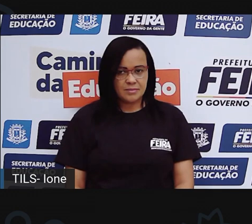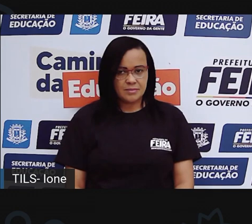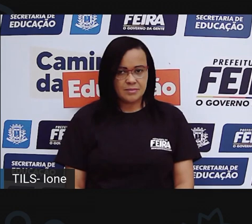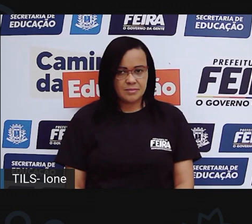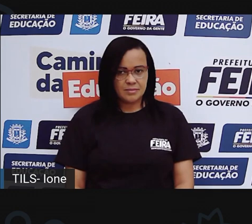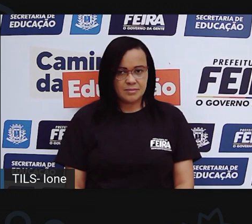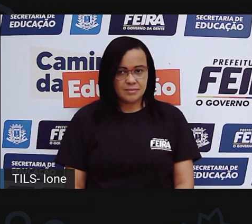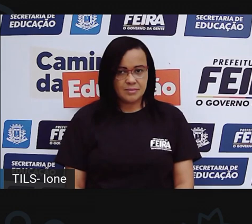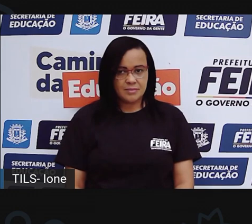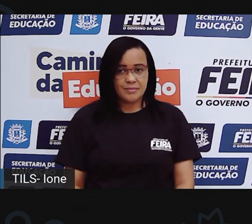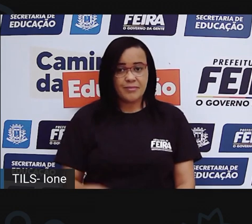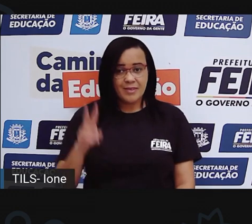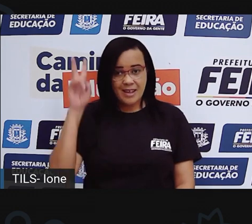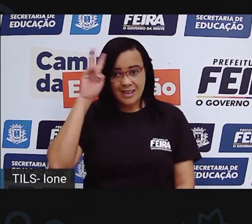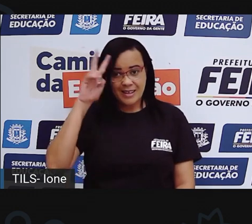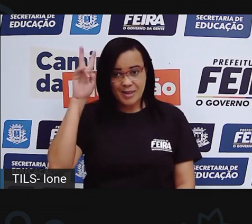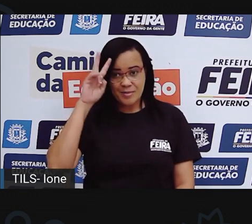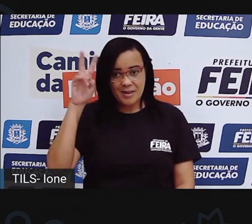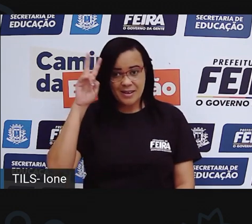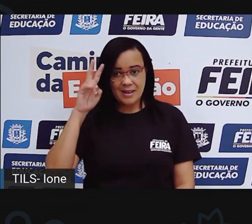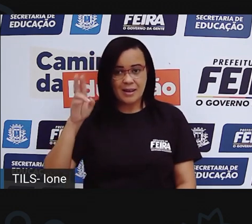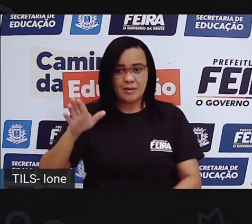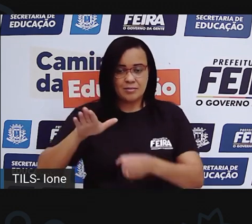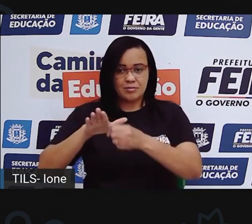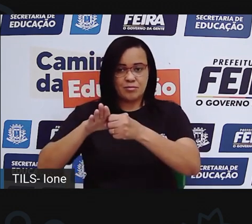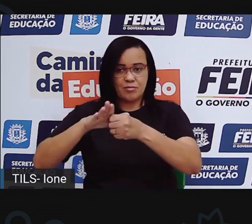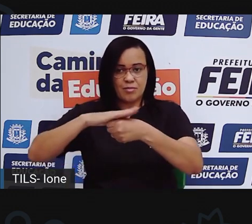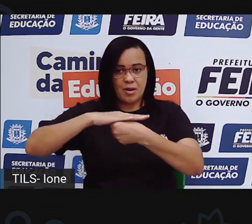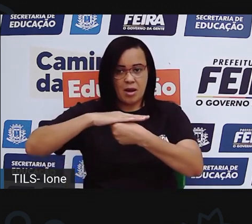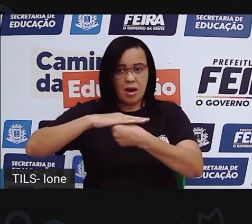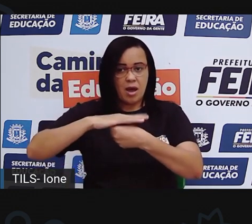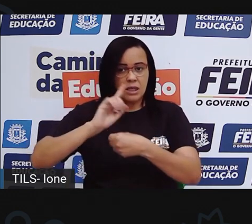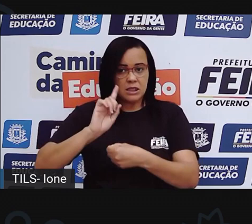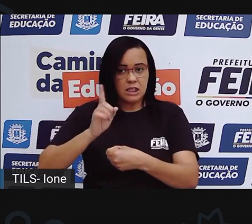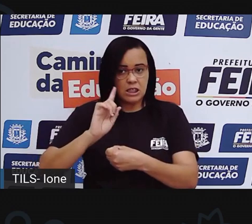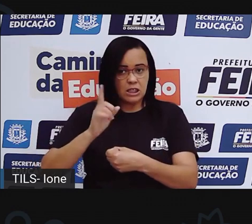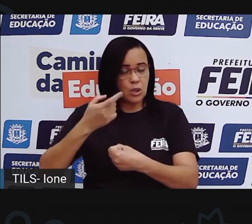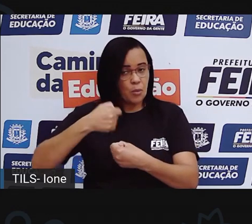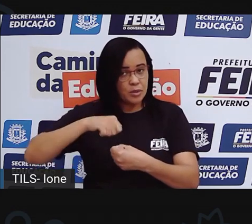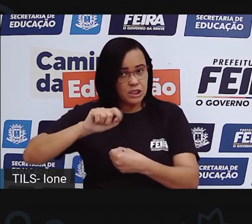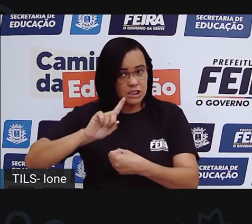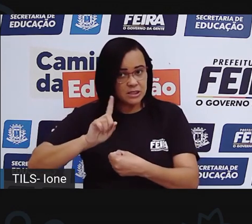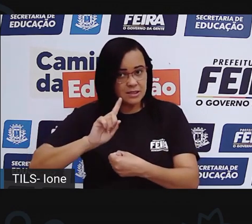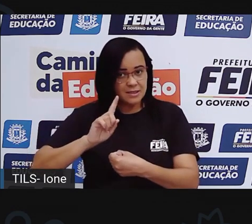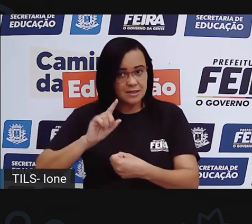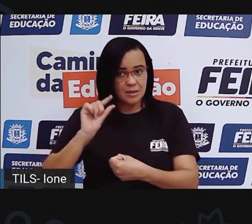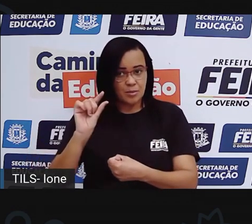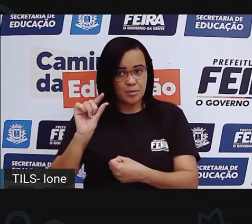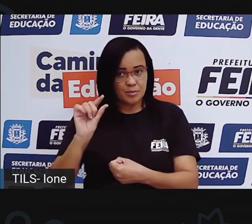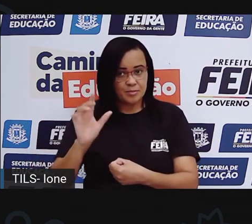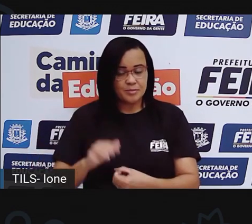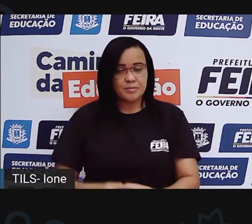Lembra que a Pro falou que é para encher, mas não precisa encher até a boca. Vamos colocar até aqui.